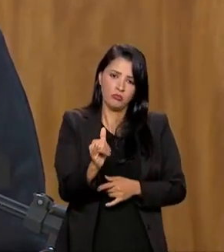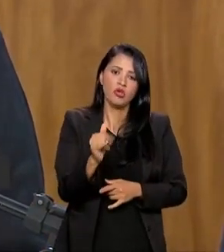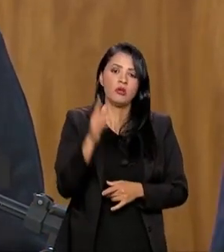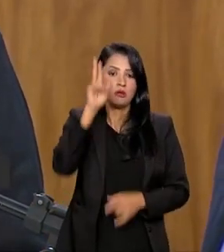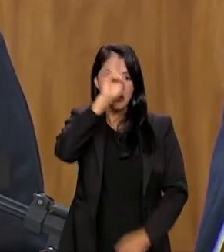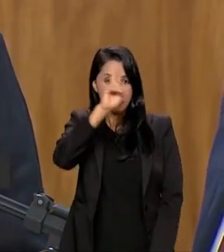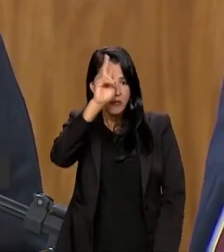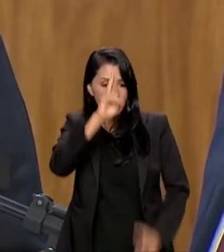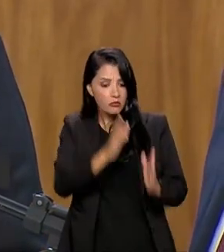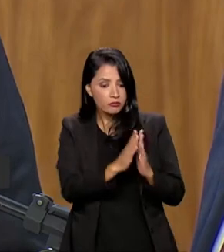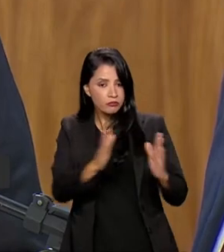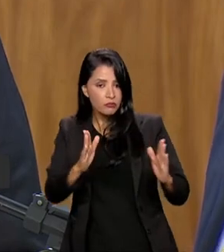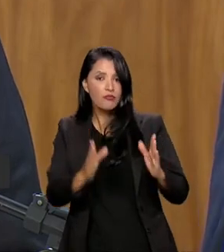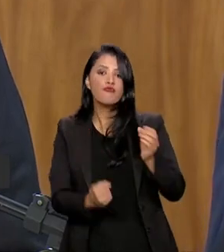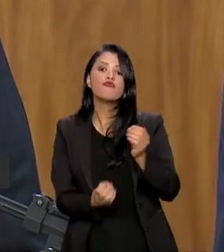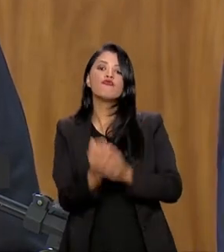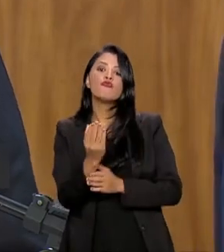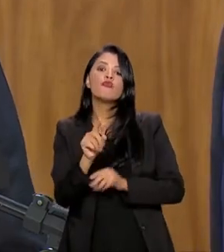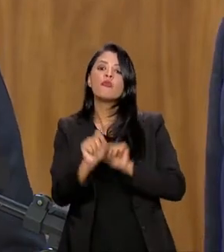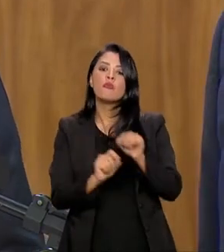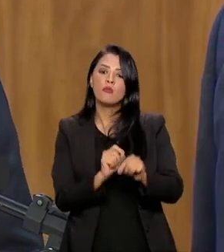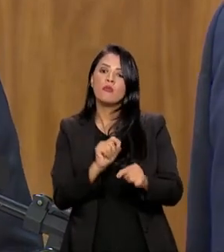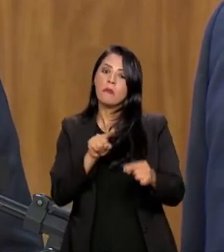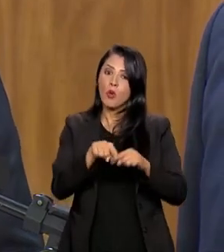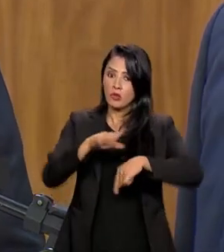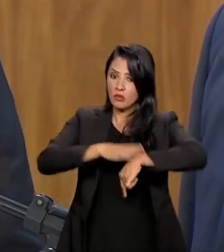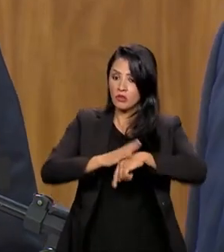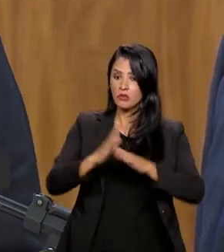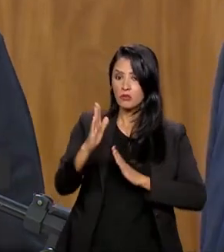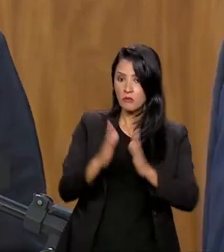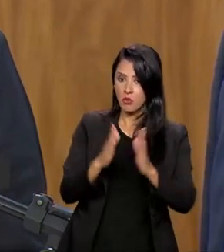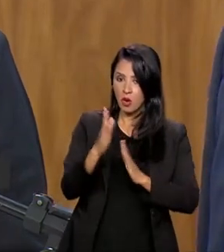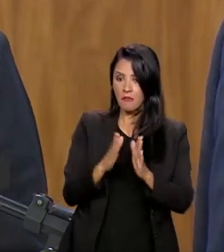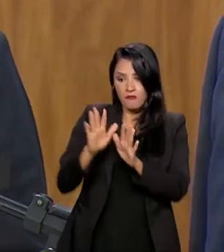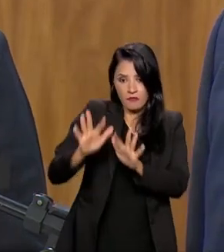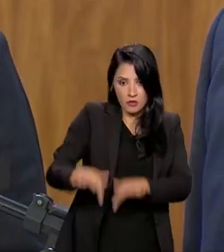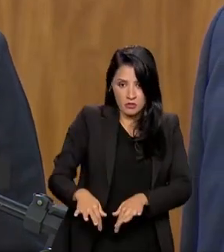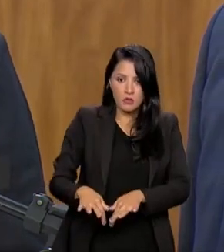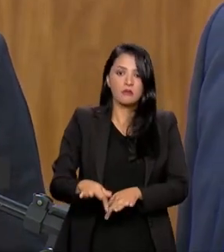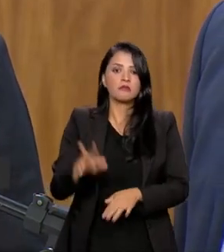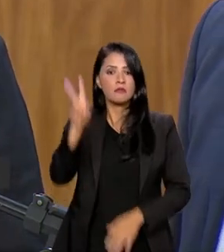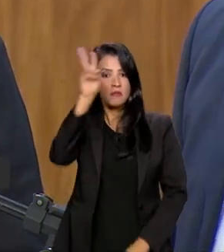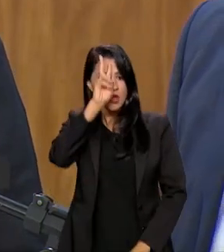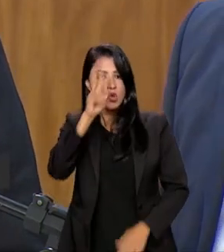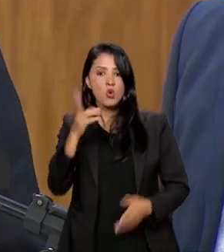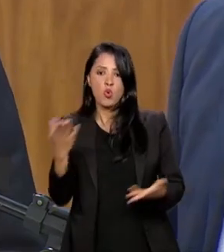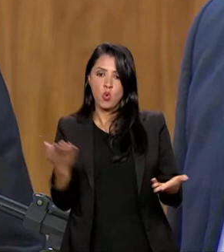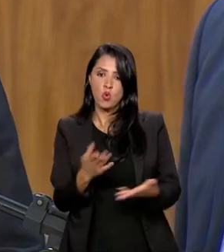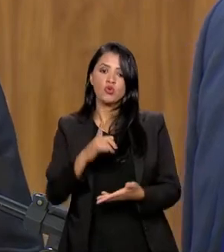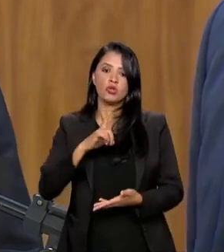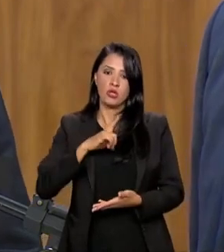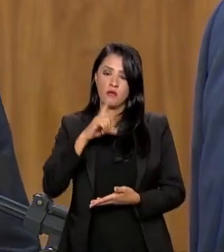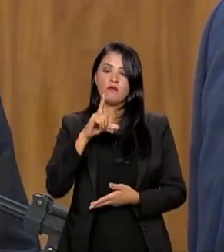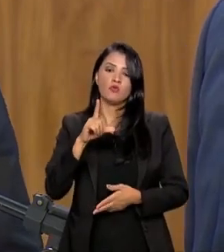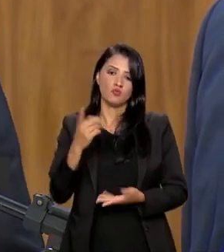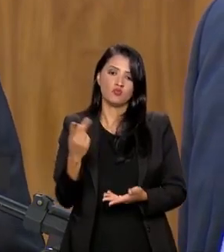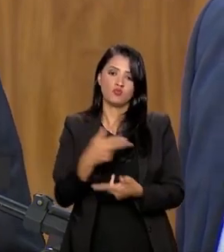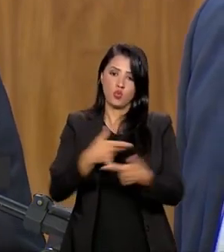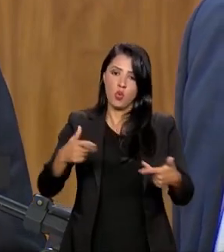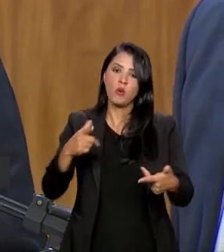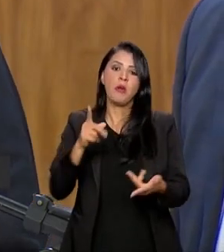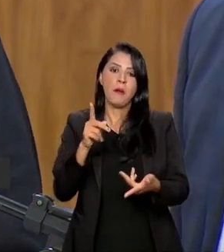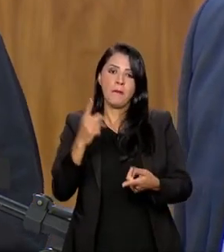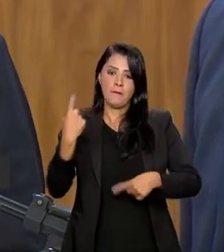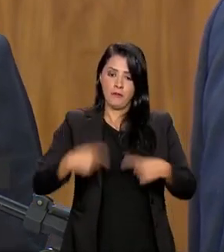ela já foi criada para ser temporária. Lembremos que hoje houve um fator político que levou à